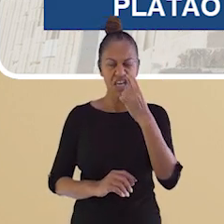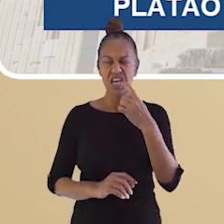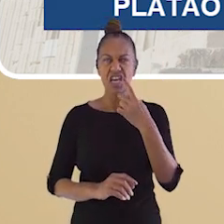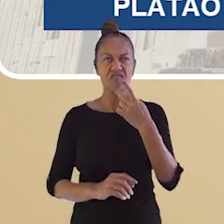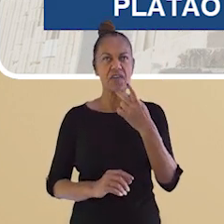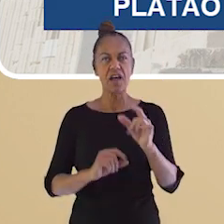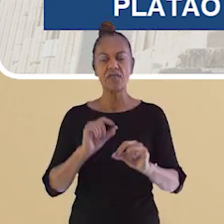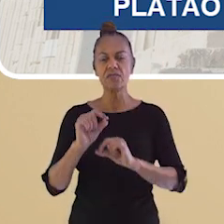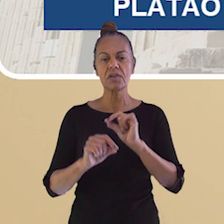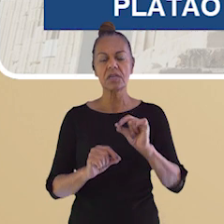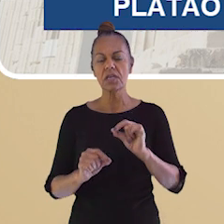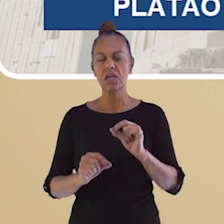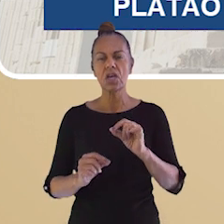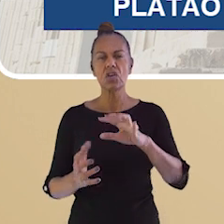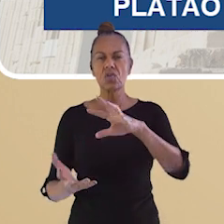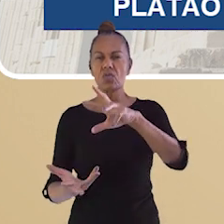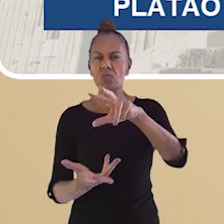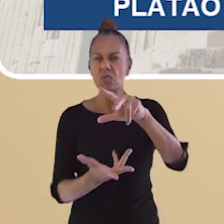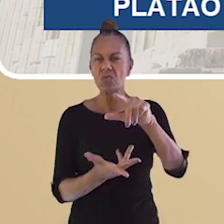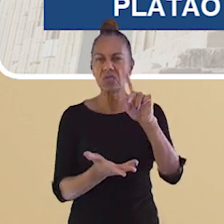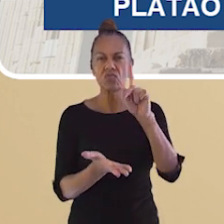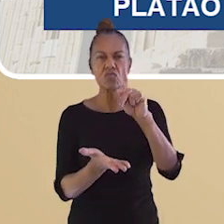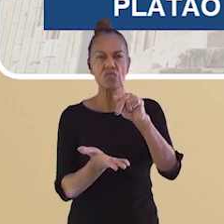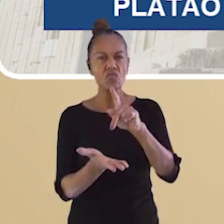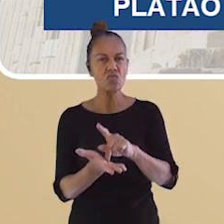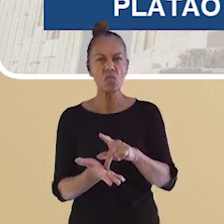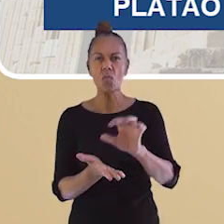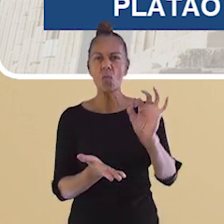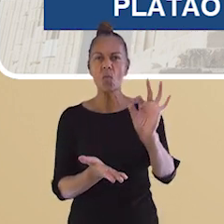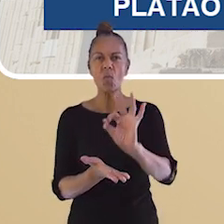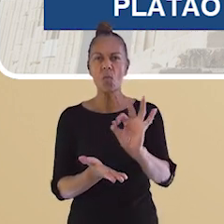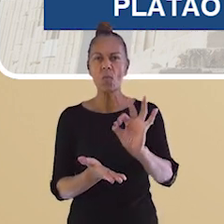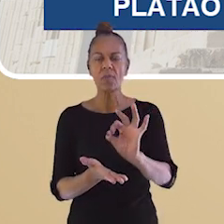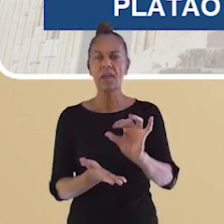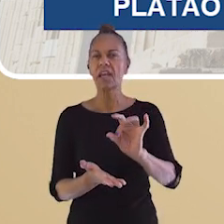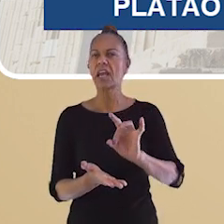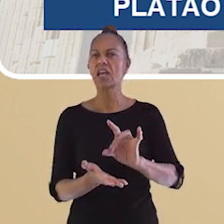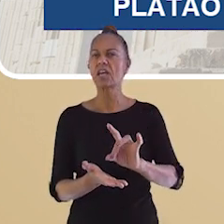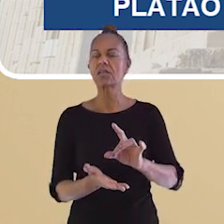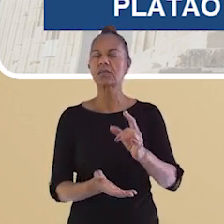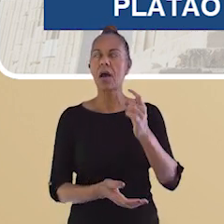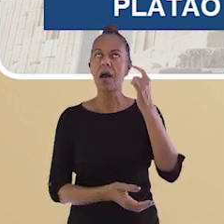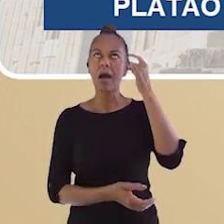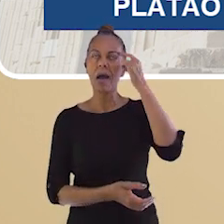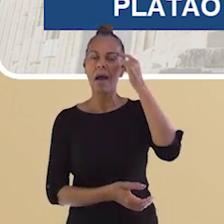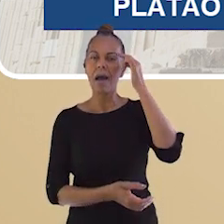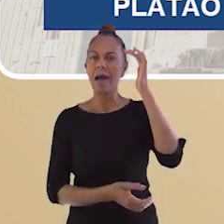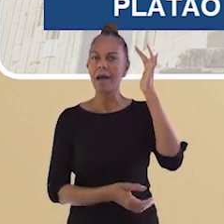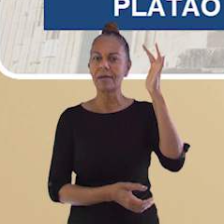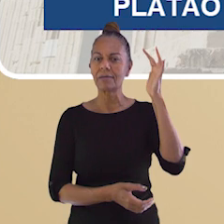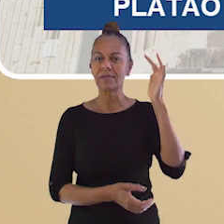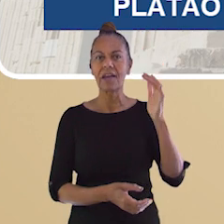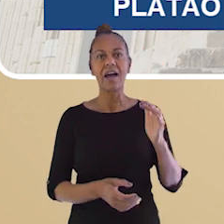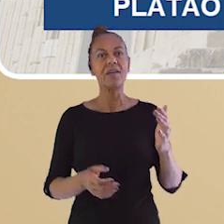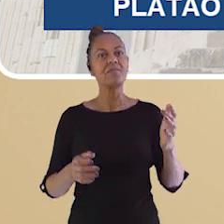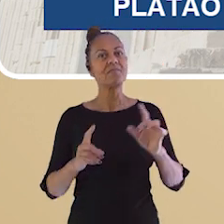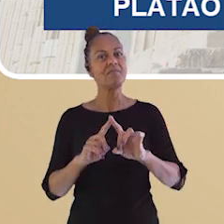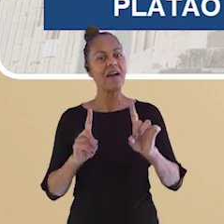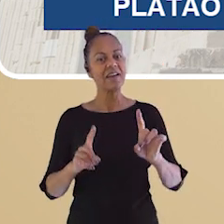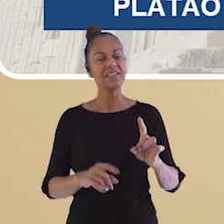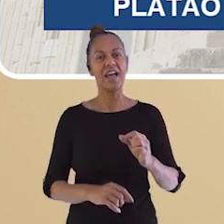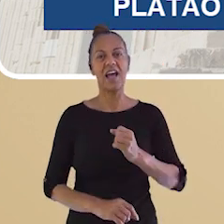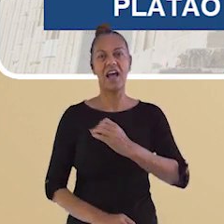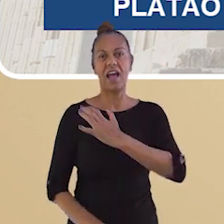vivemos não é real, é apenas uma cópia do mundo ideal, que só existia nas ideias. Já Aristóteles